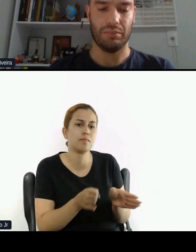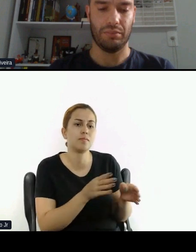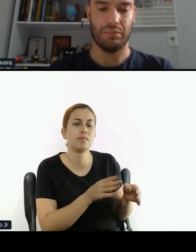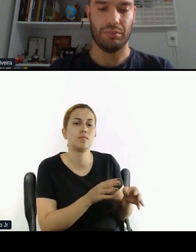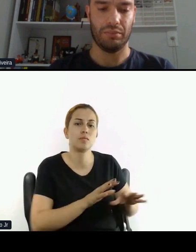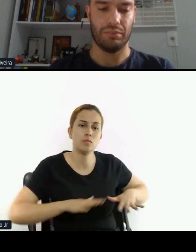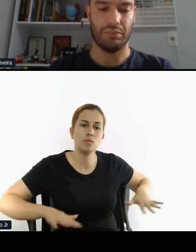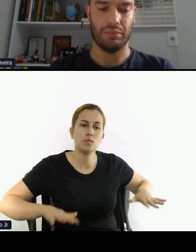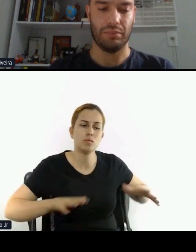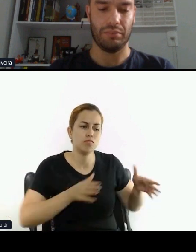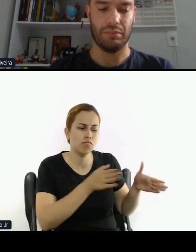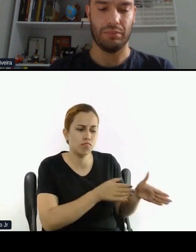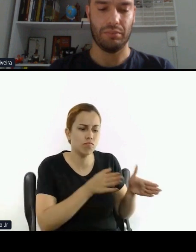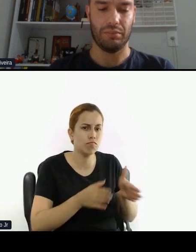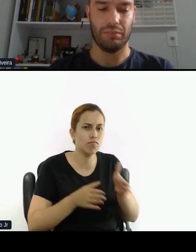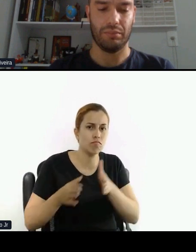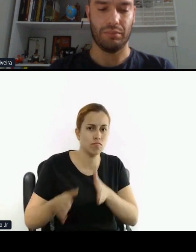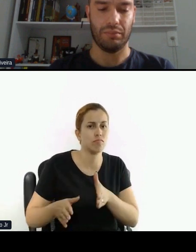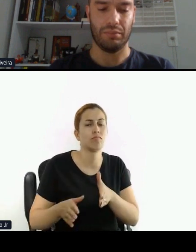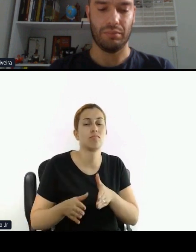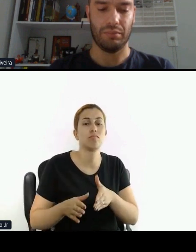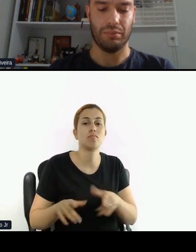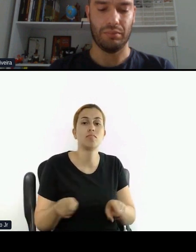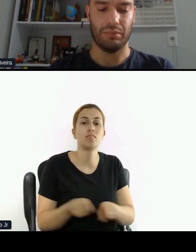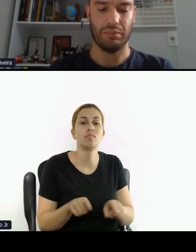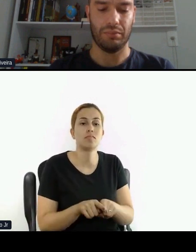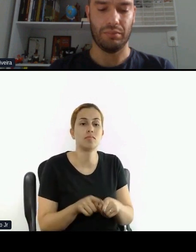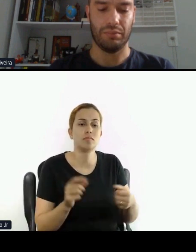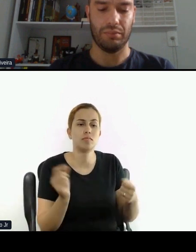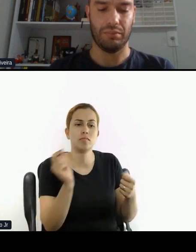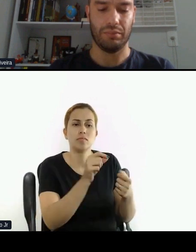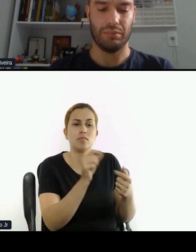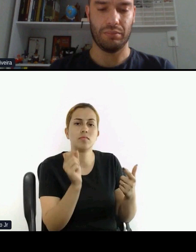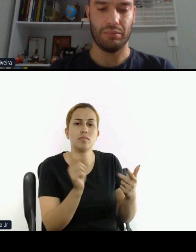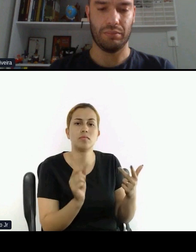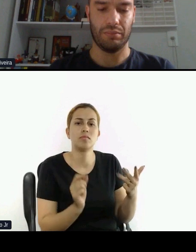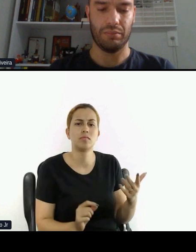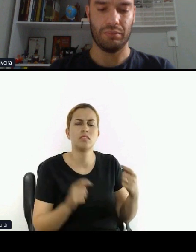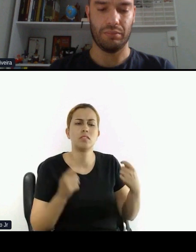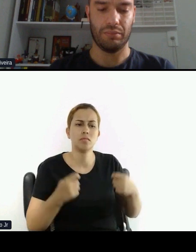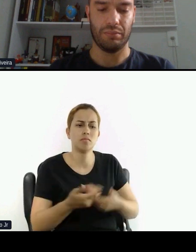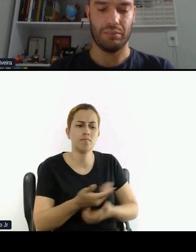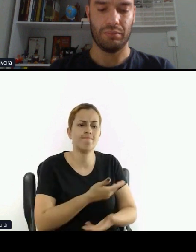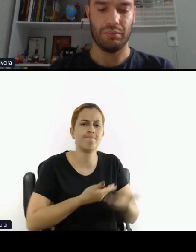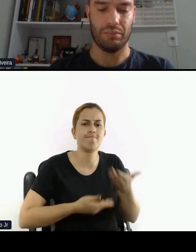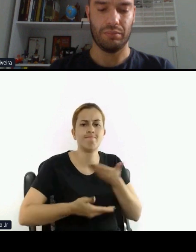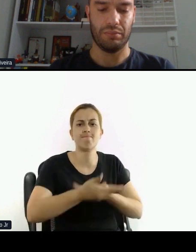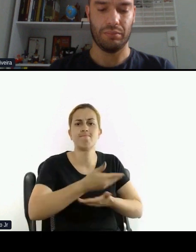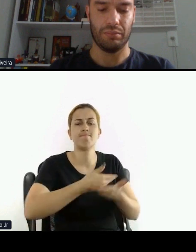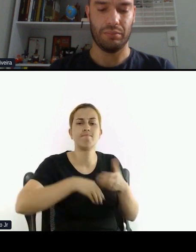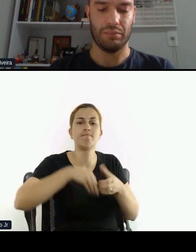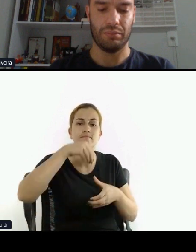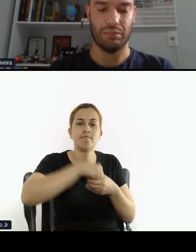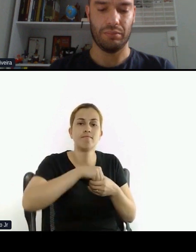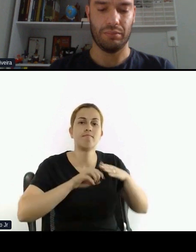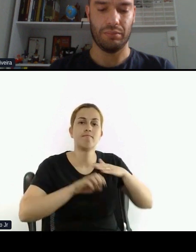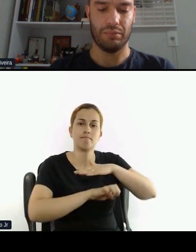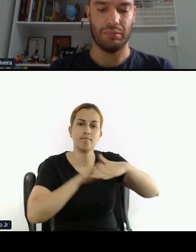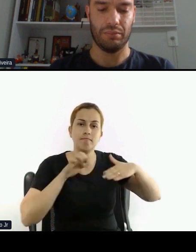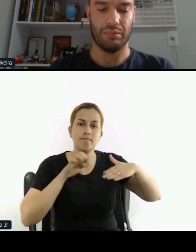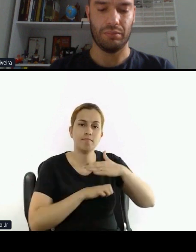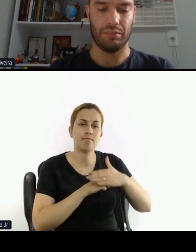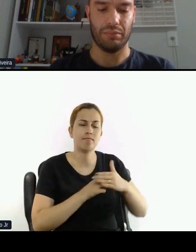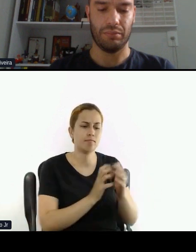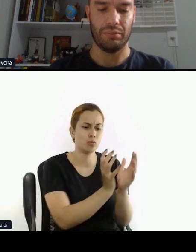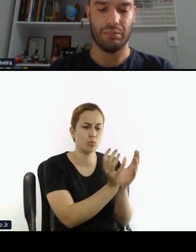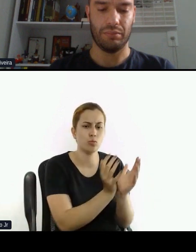trouxe aí, eu trago muito também sobre o ponto que a gente precisa conscientizar, né, a empresa, as pessoas, as equipes. Então,